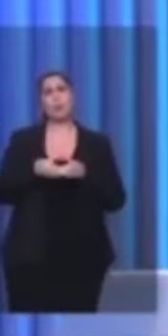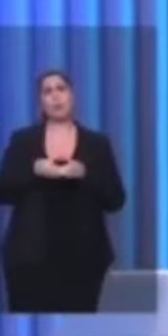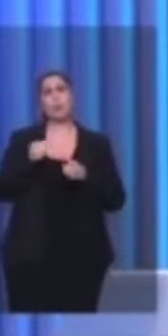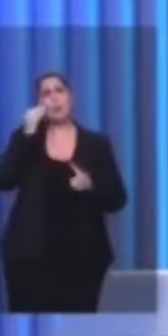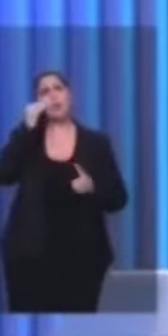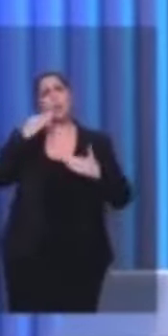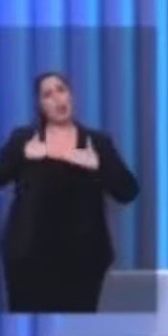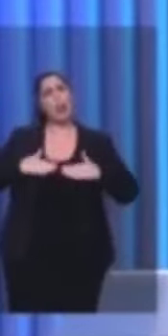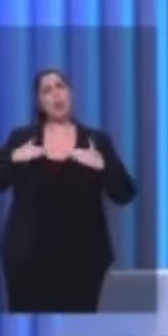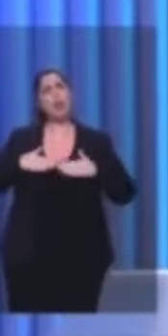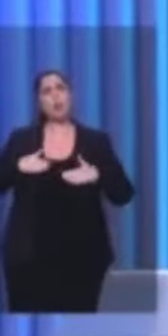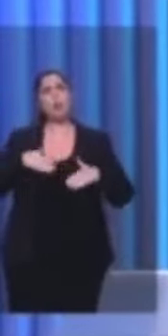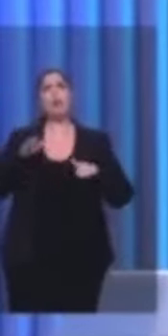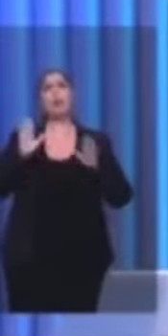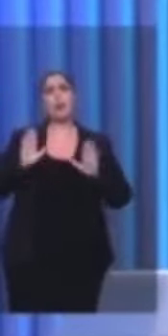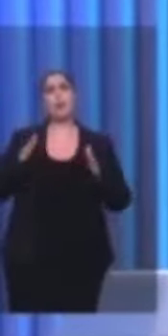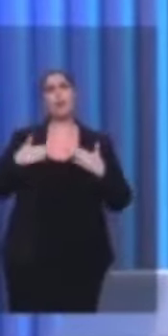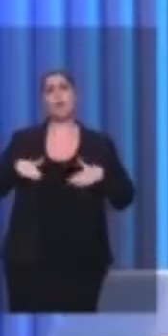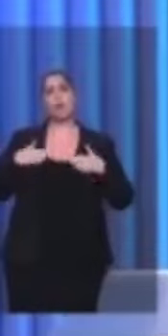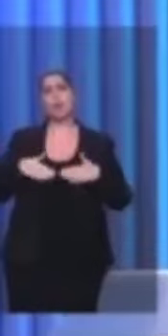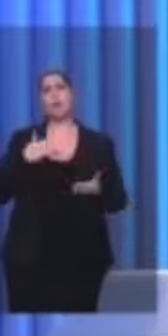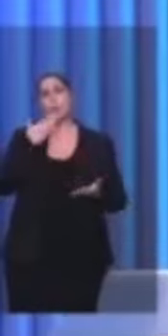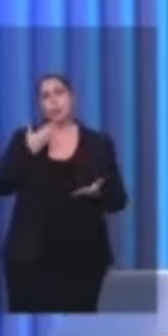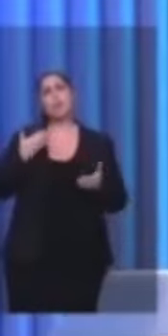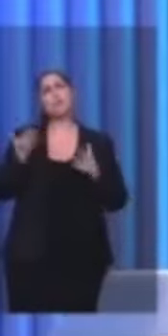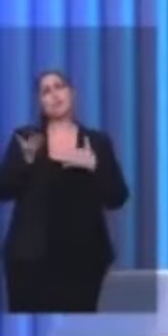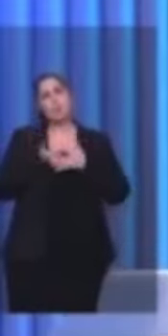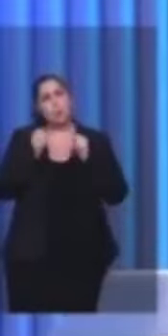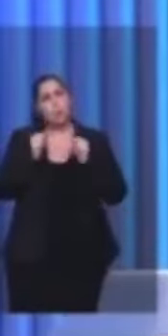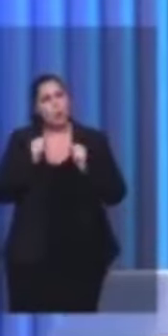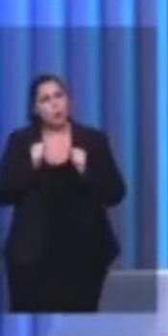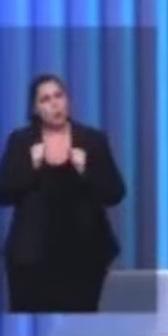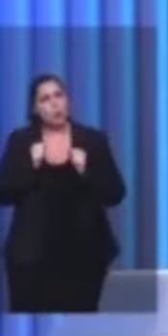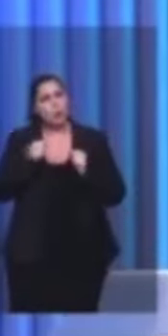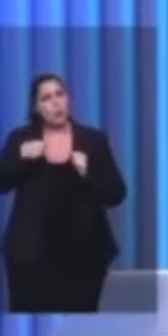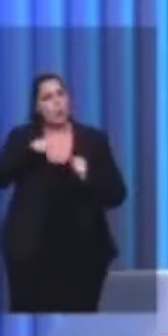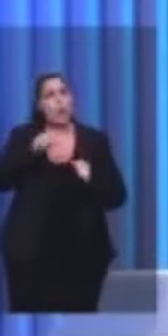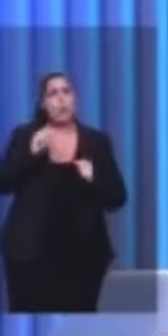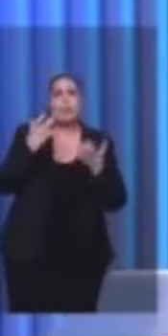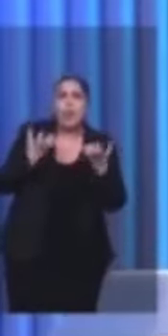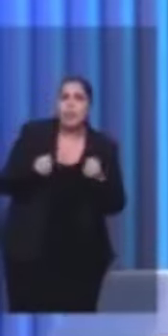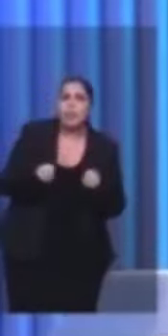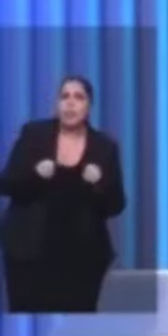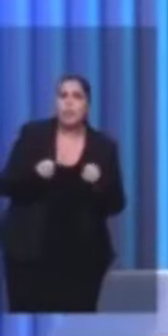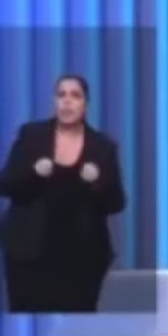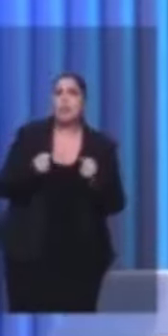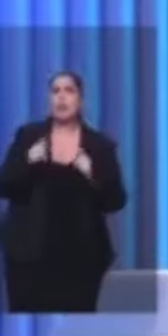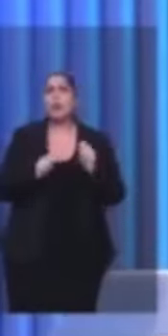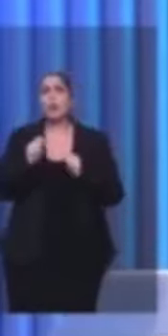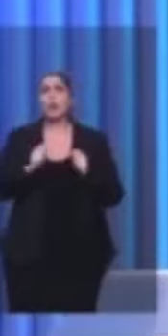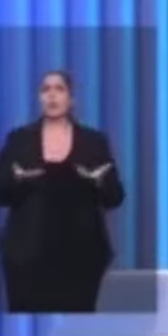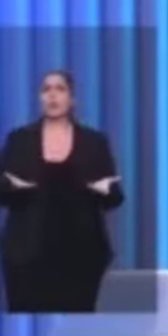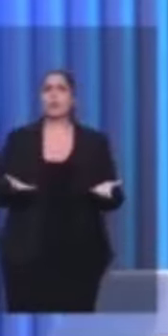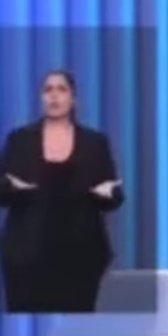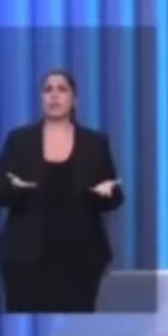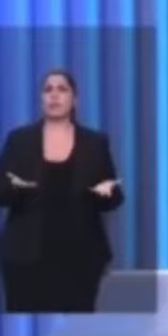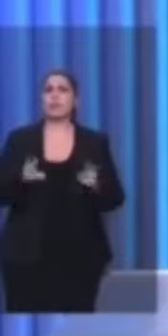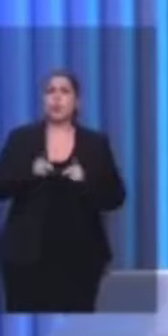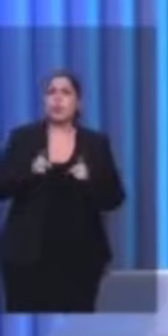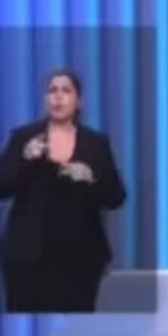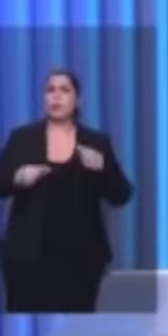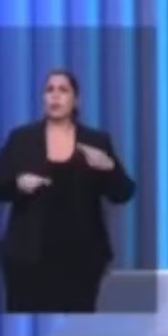acalmar os candidatos, eu posso pedir um intervalo, senhores? Ou os senhores vão se conter e vão dar sequência ao